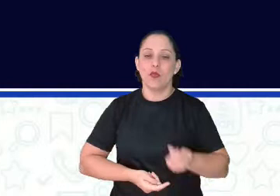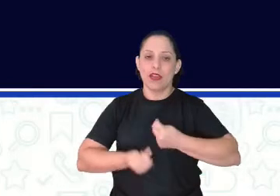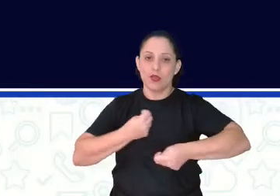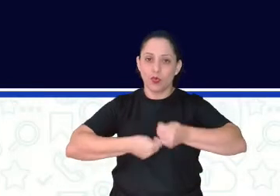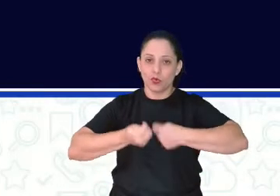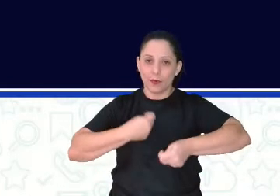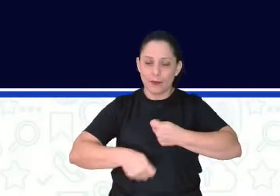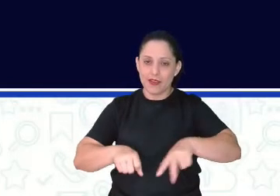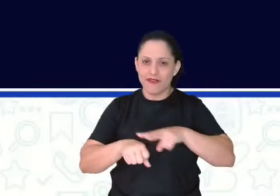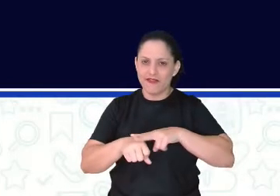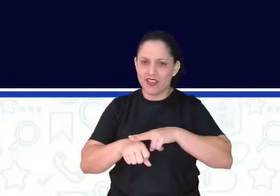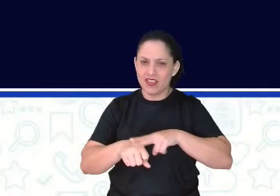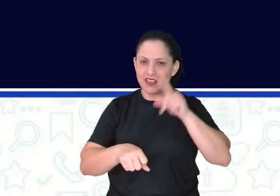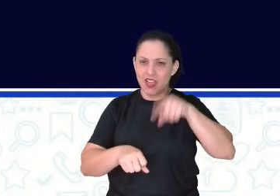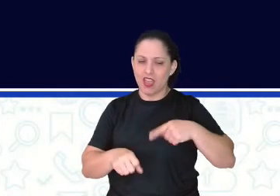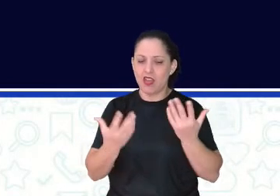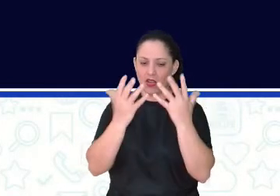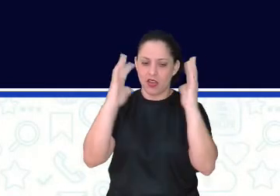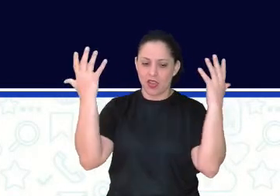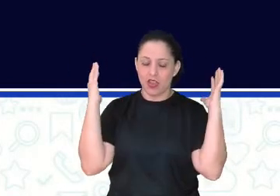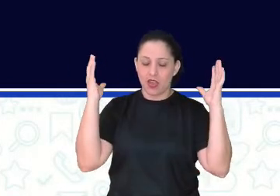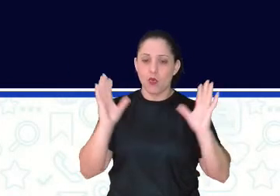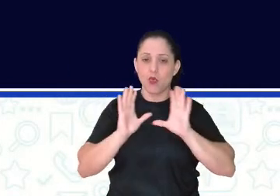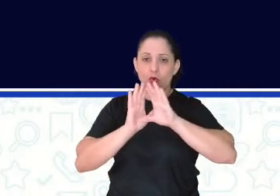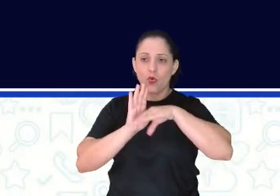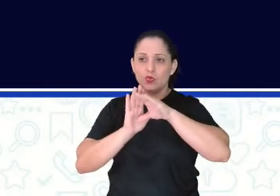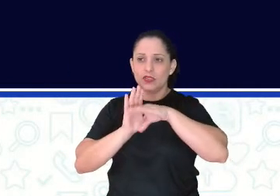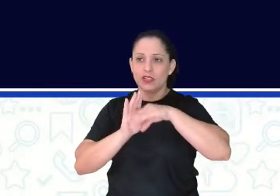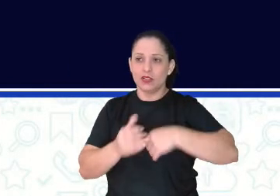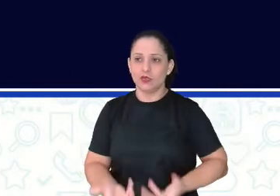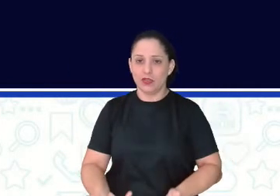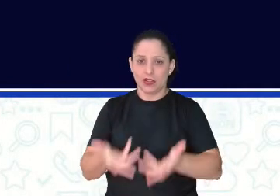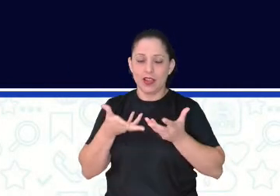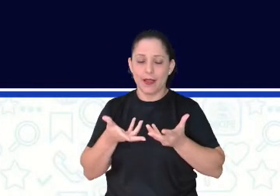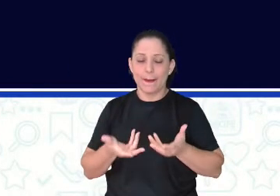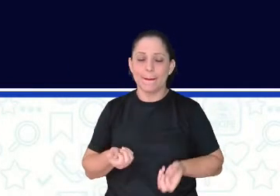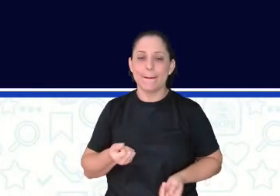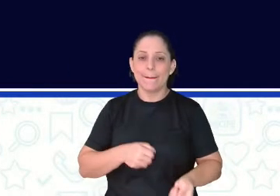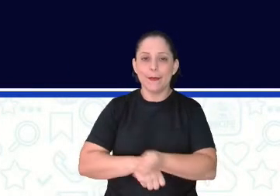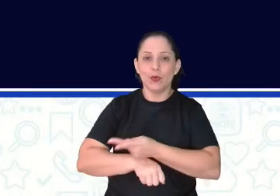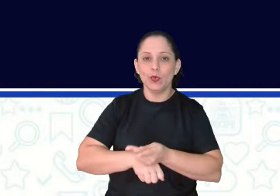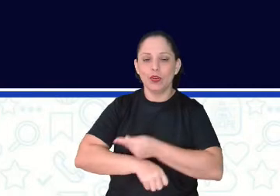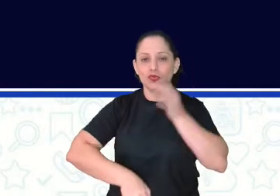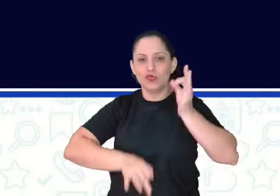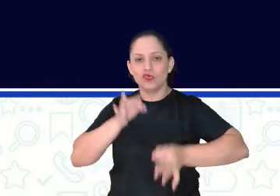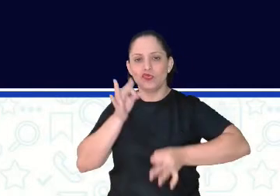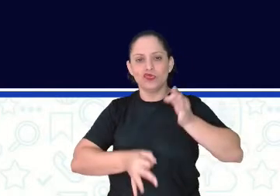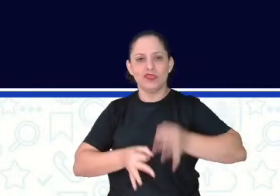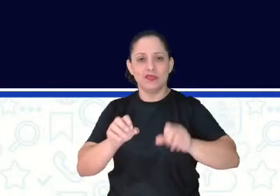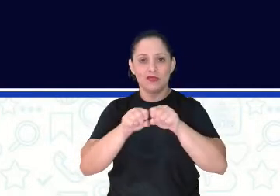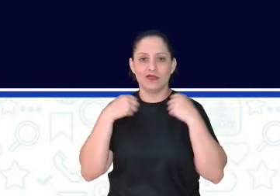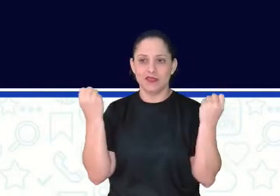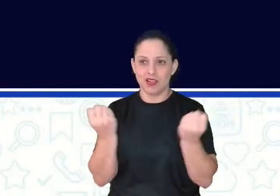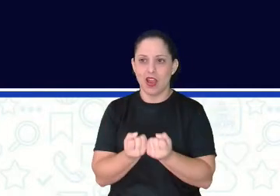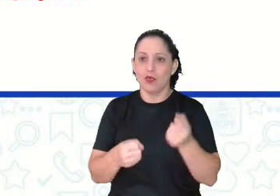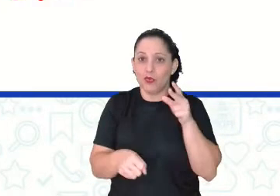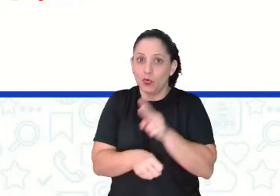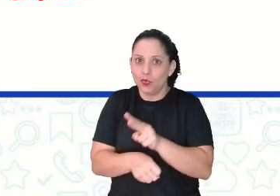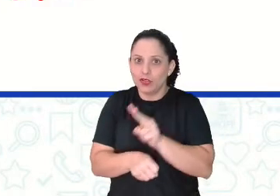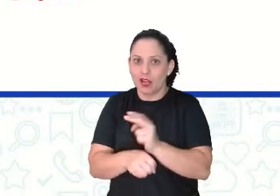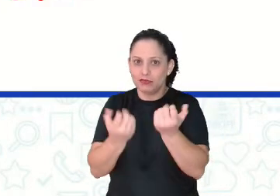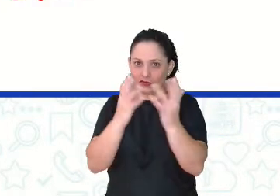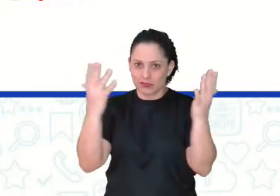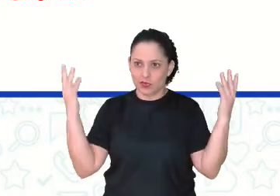é um conceito que busca aliar o crescimento econômico com justiça social e preservação do meio natural. Isso aí está claro, né, para